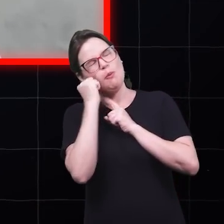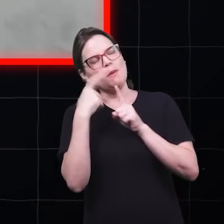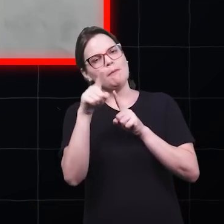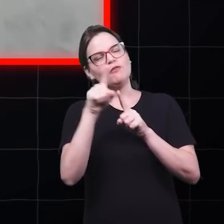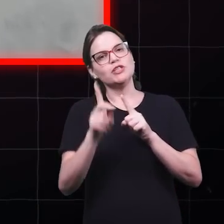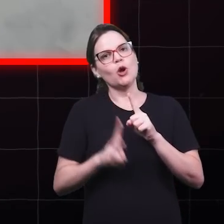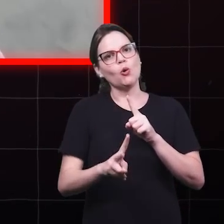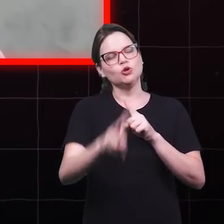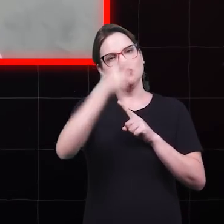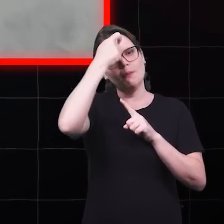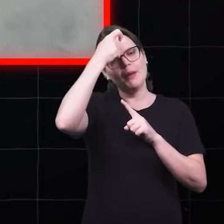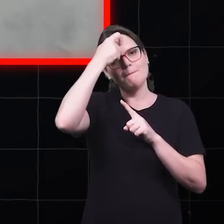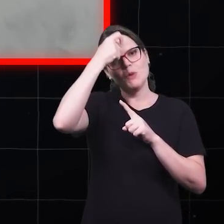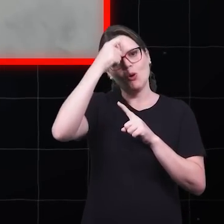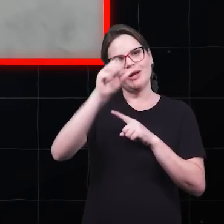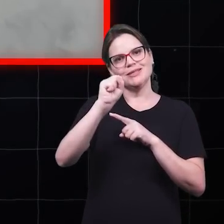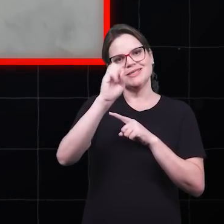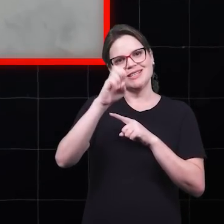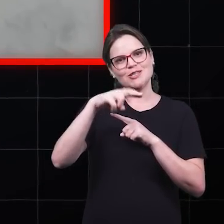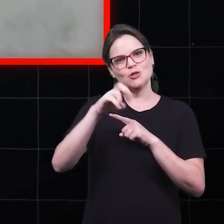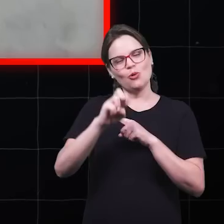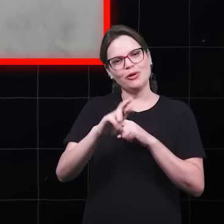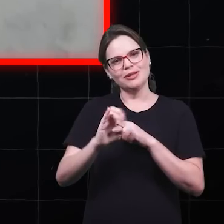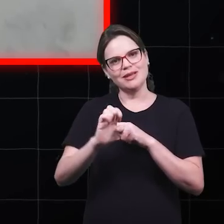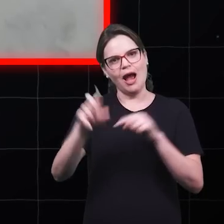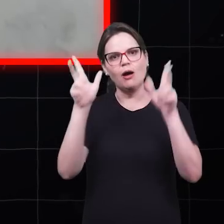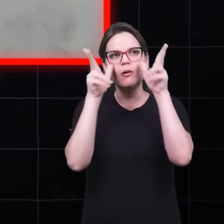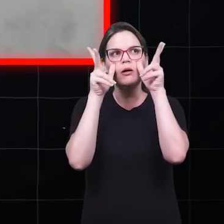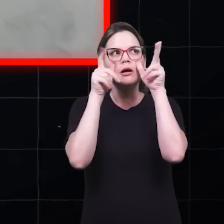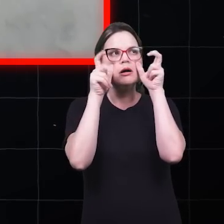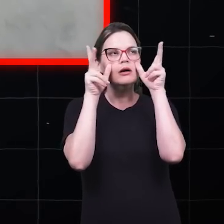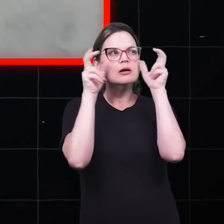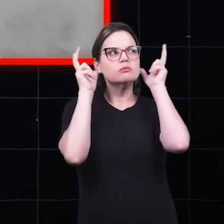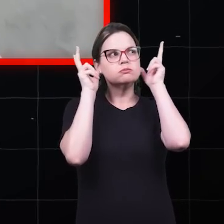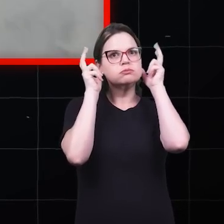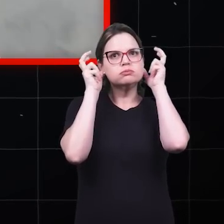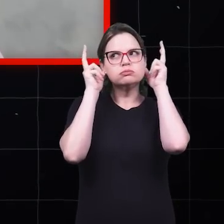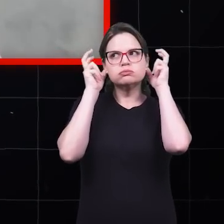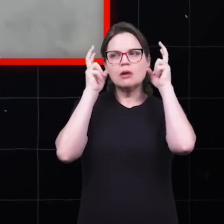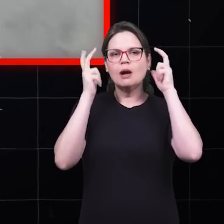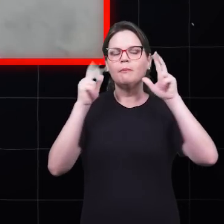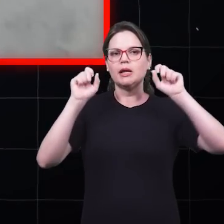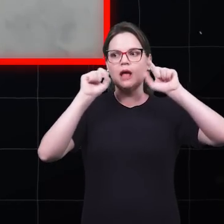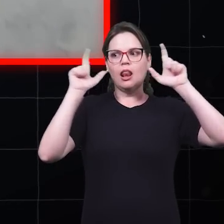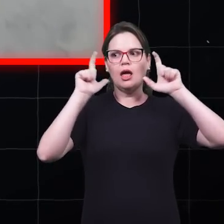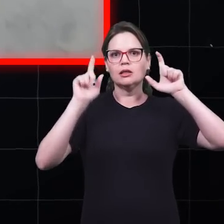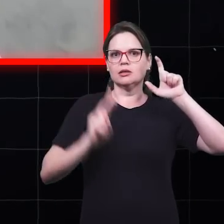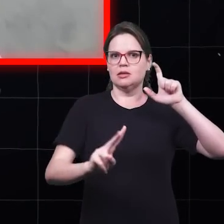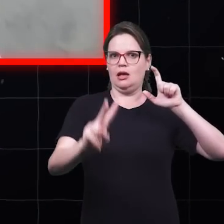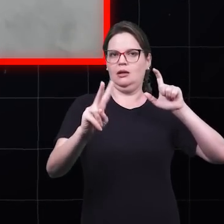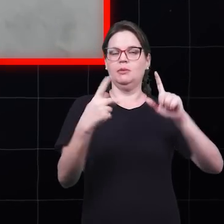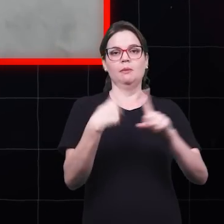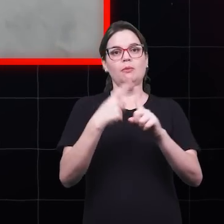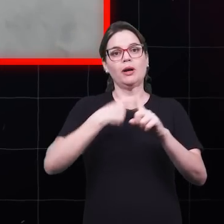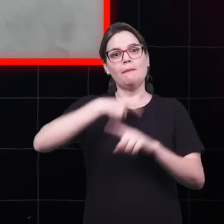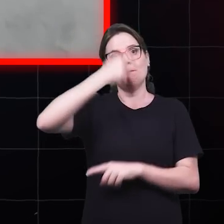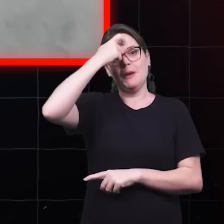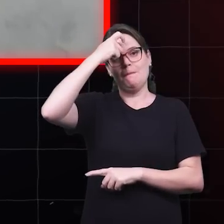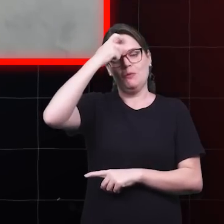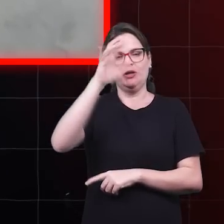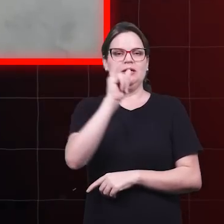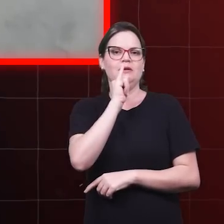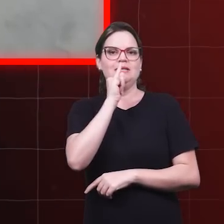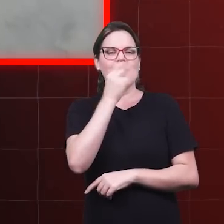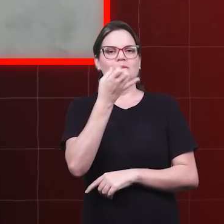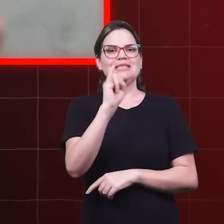é importante porque ela é a janela e a porta do nosso corpo. Ela vai te avisar, como ela é uma memória, em